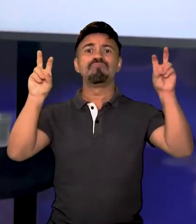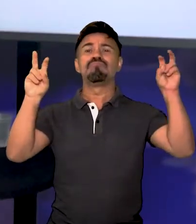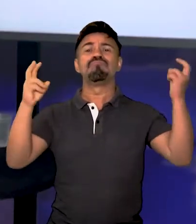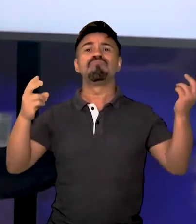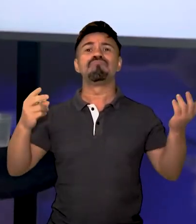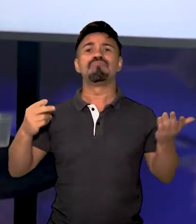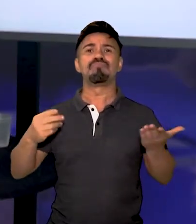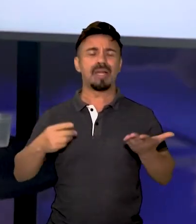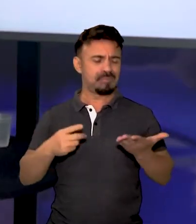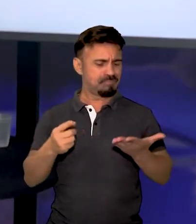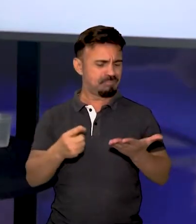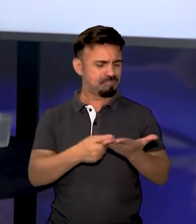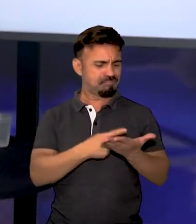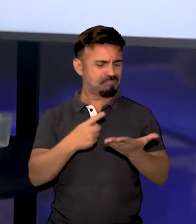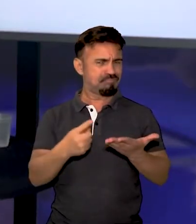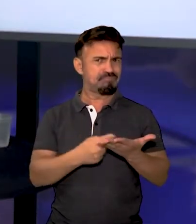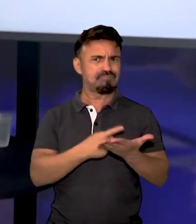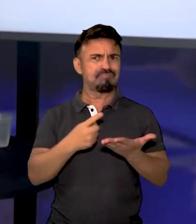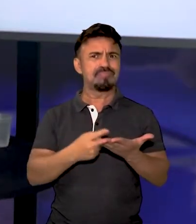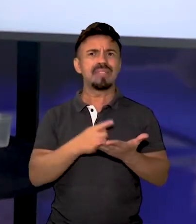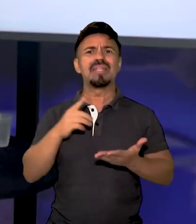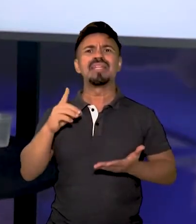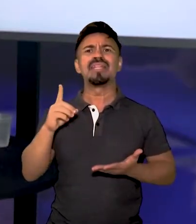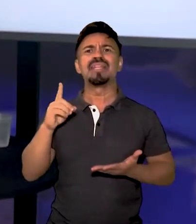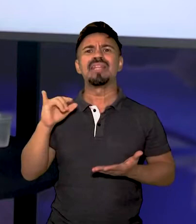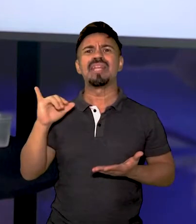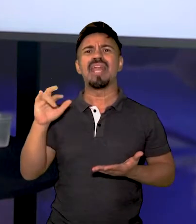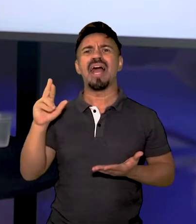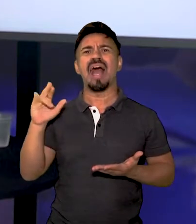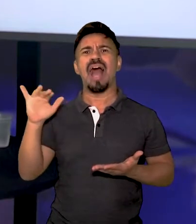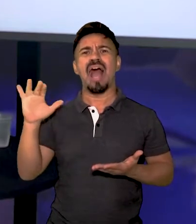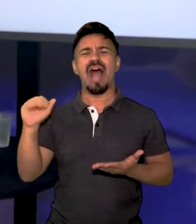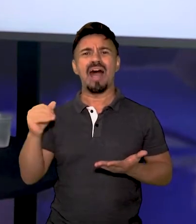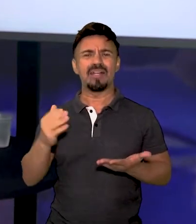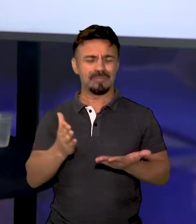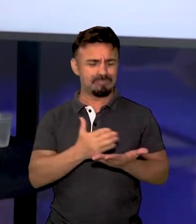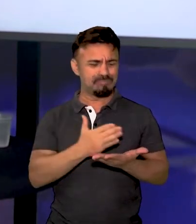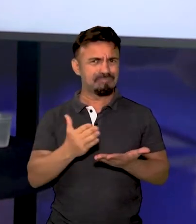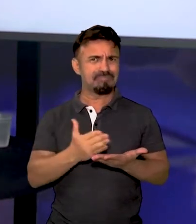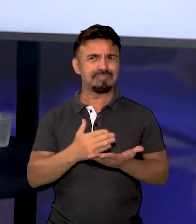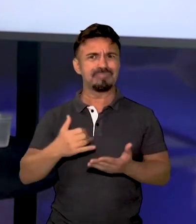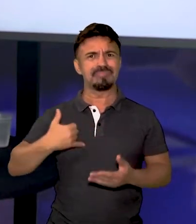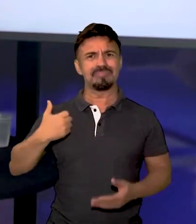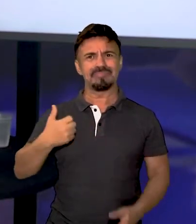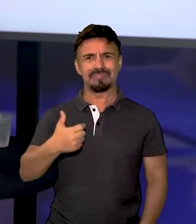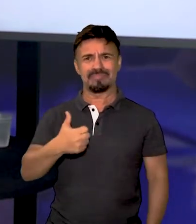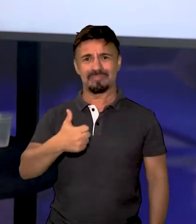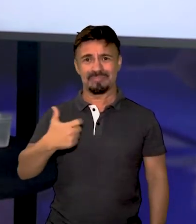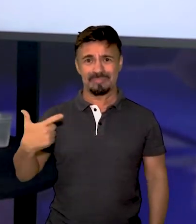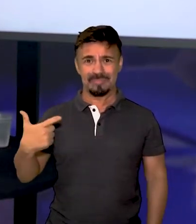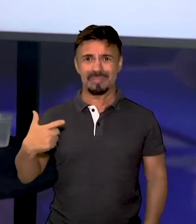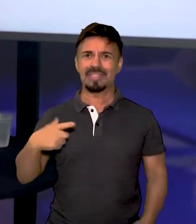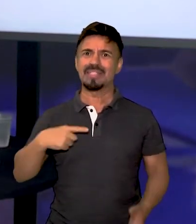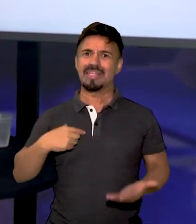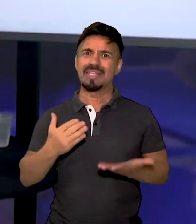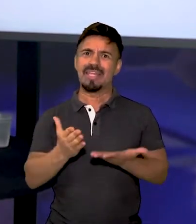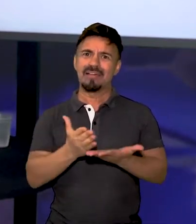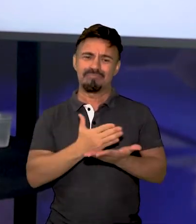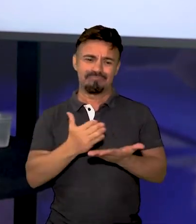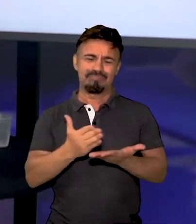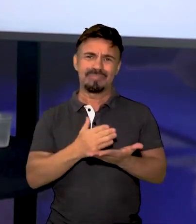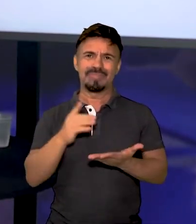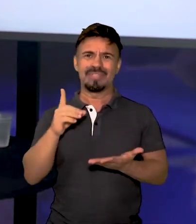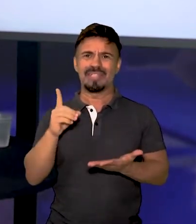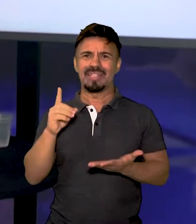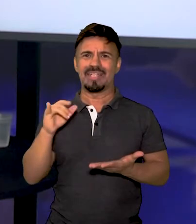diário. Você sabe o que é um diário? Bom, quando eu era criança, tinha 12 anos de idade, eu tive um diário. E hoje nós vamos aprender